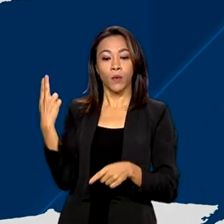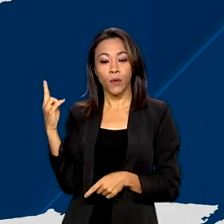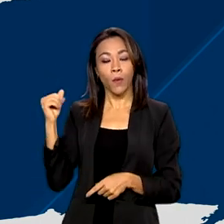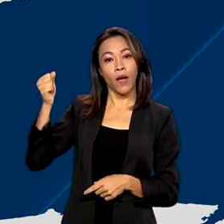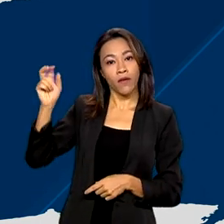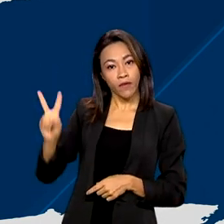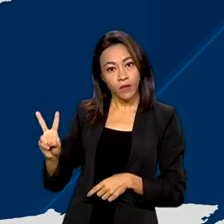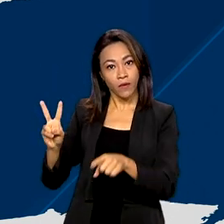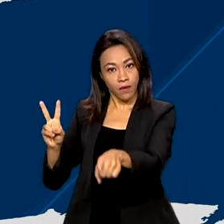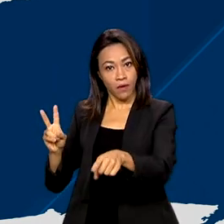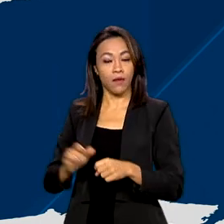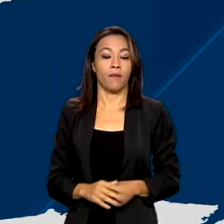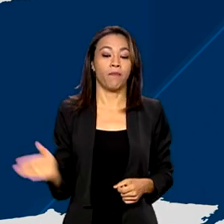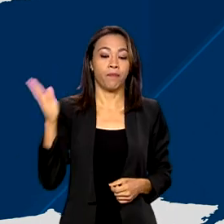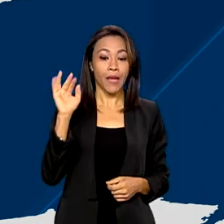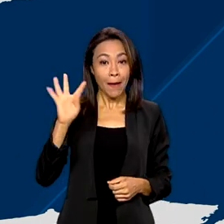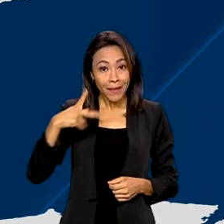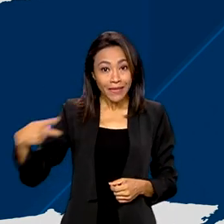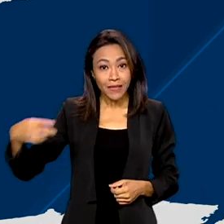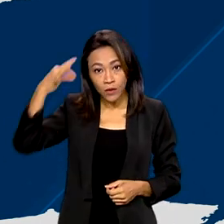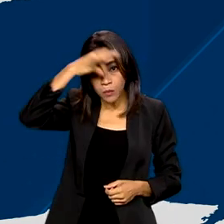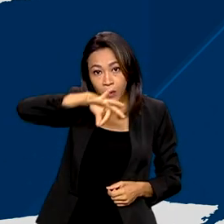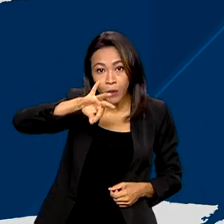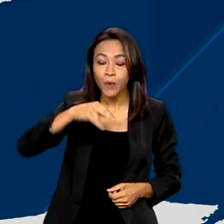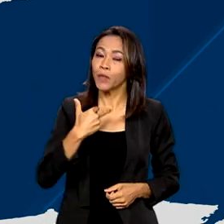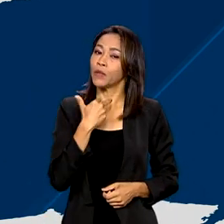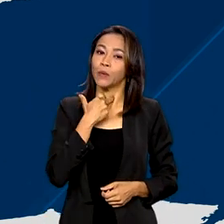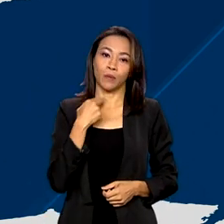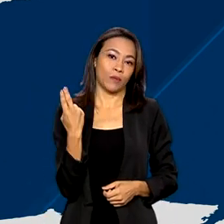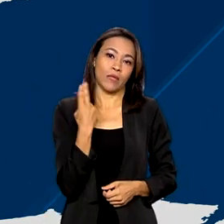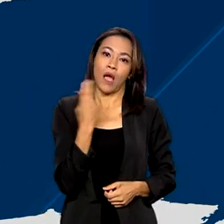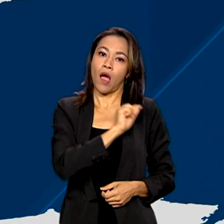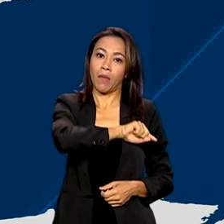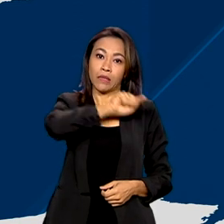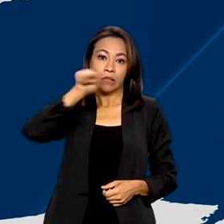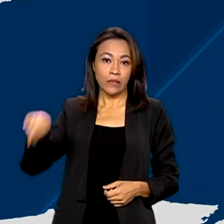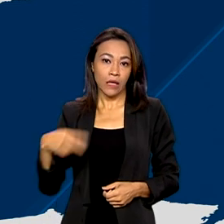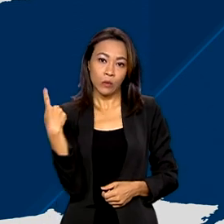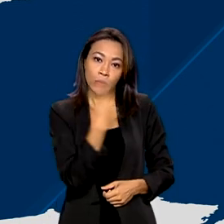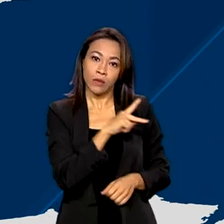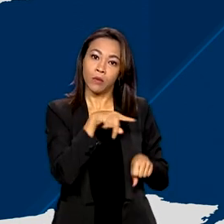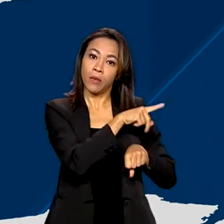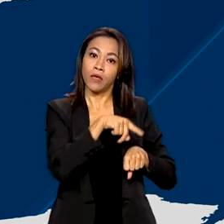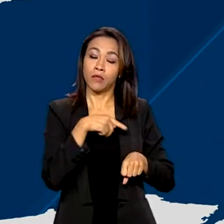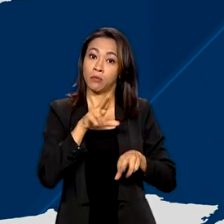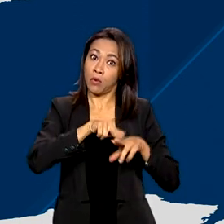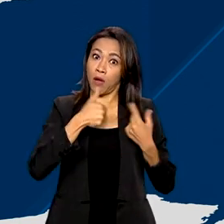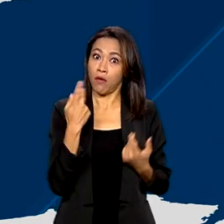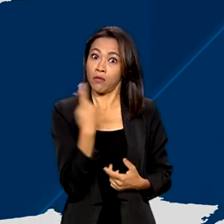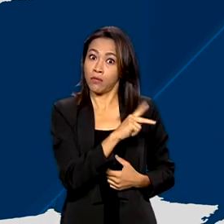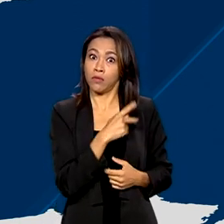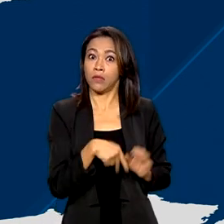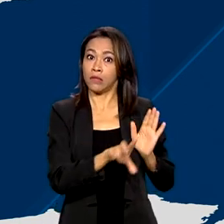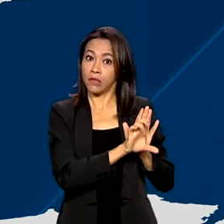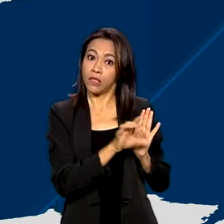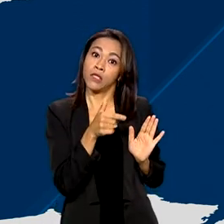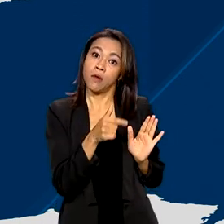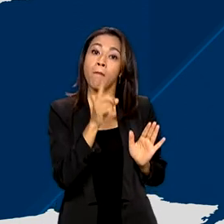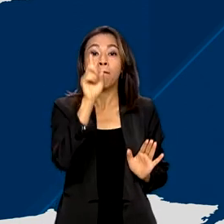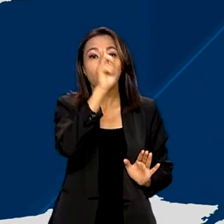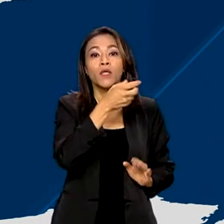Venezuela. A presidente do Peru, impedida de sair do país por questões constitucionais, enviou um